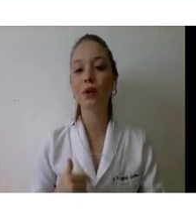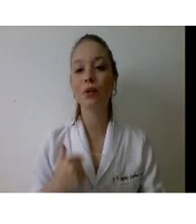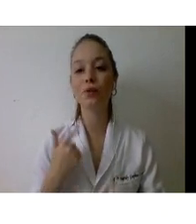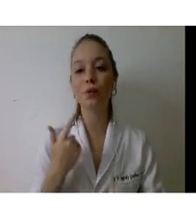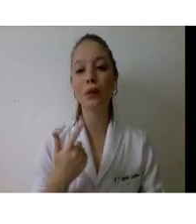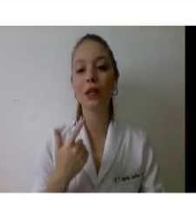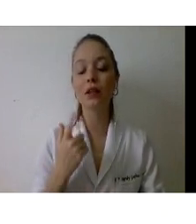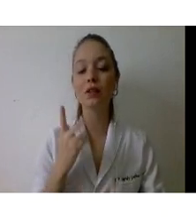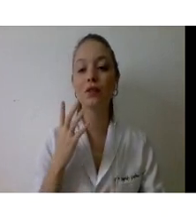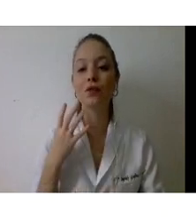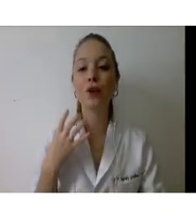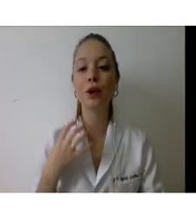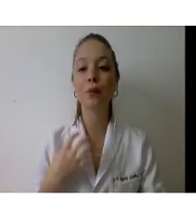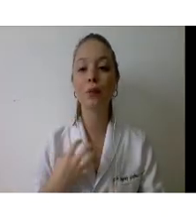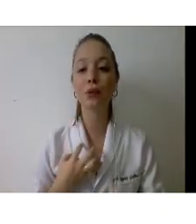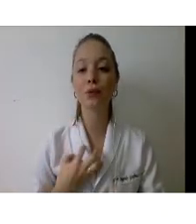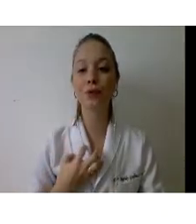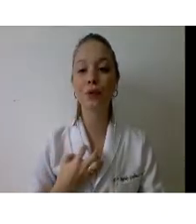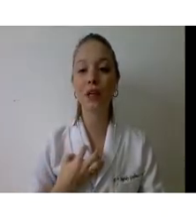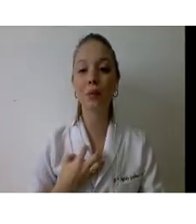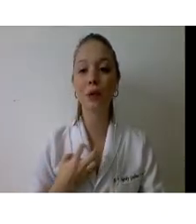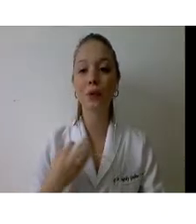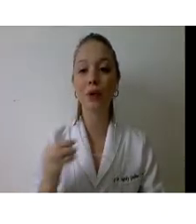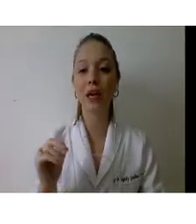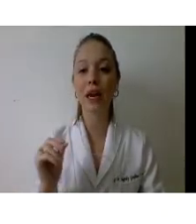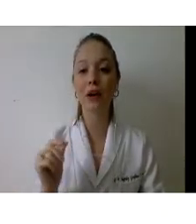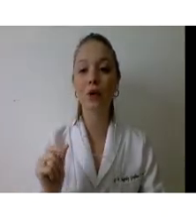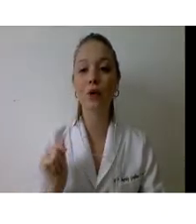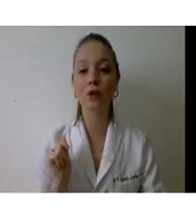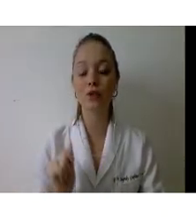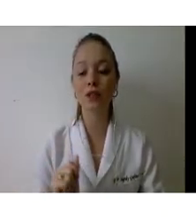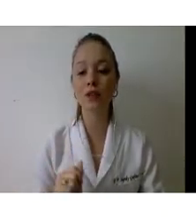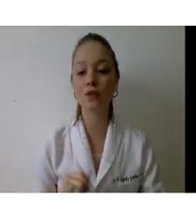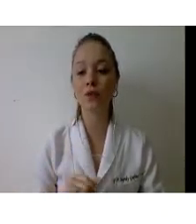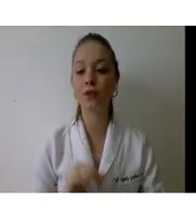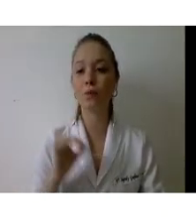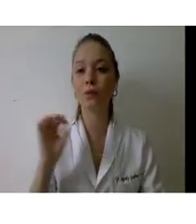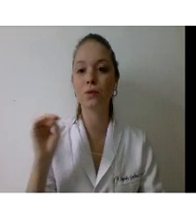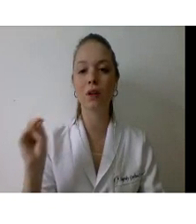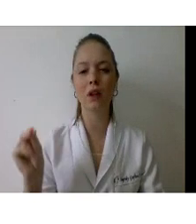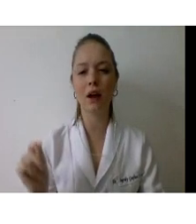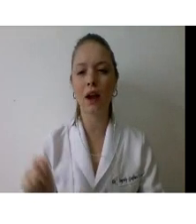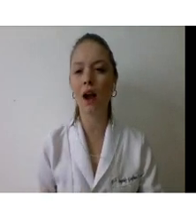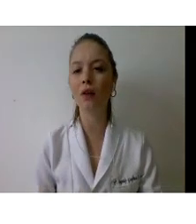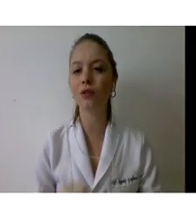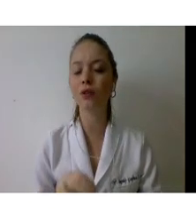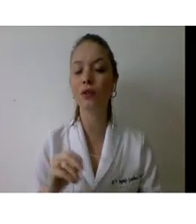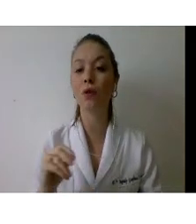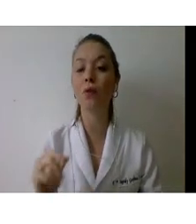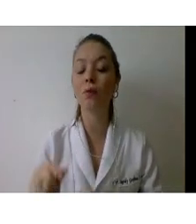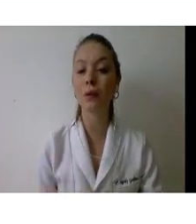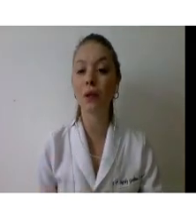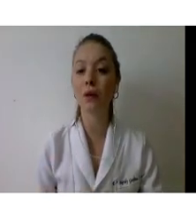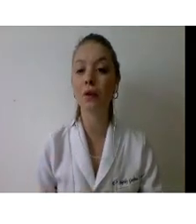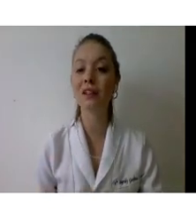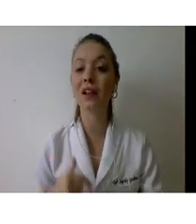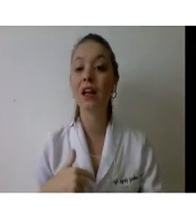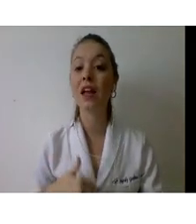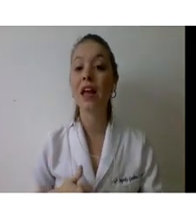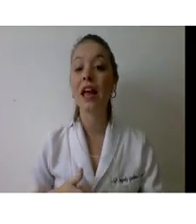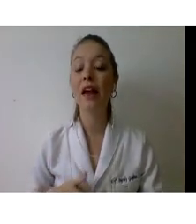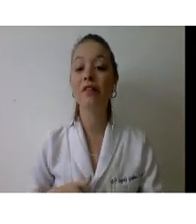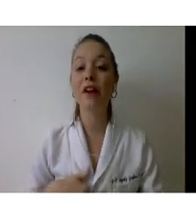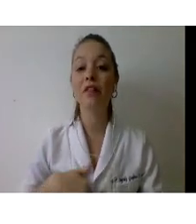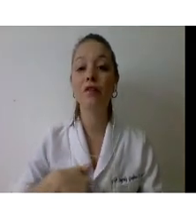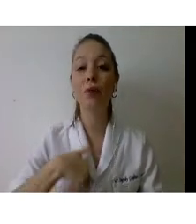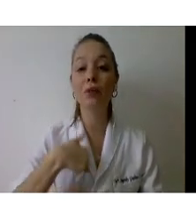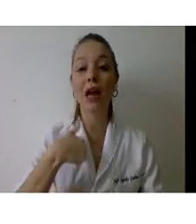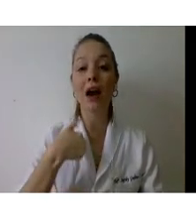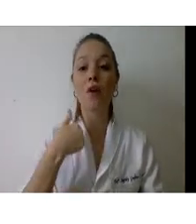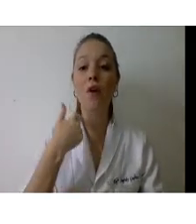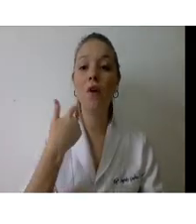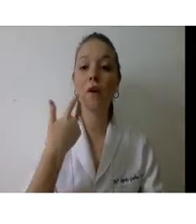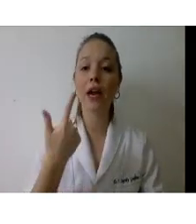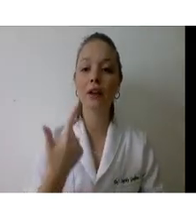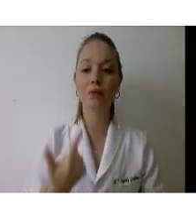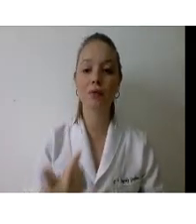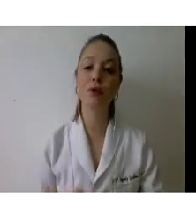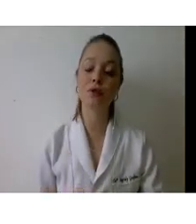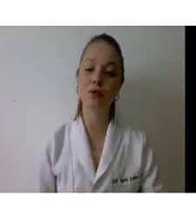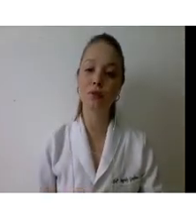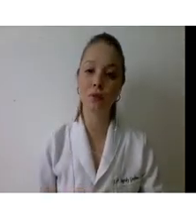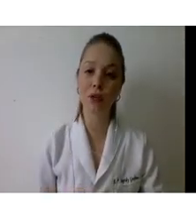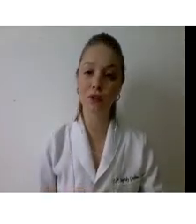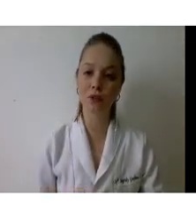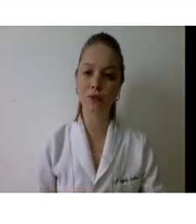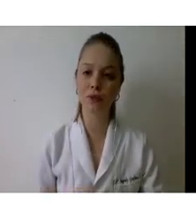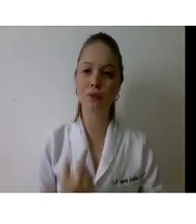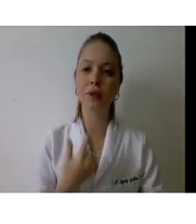a criança, quando vomita, se foi um produto químico que ele é corrosivo, tipo soda cáustica ou alguma outra coisa, ele vai voltar